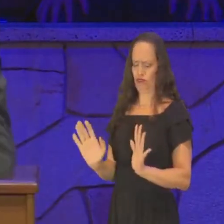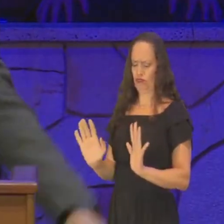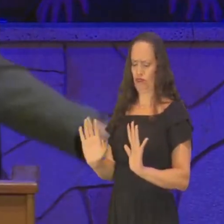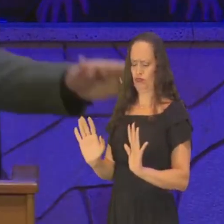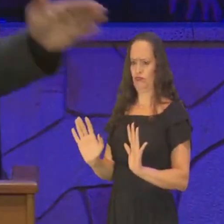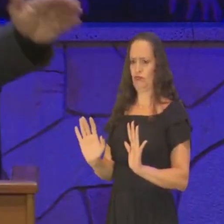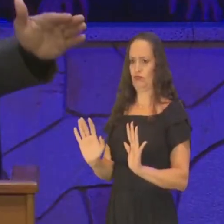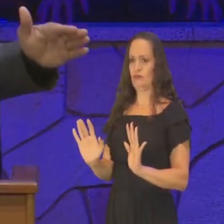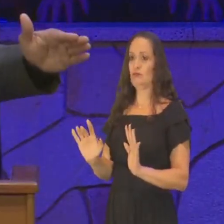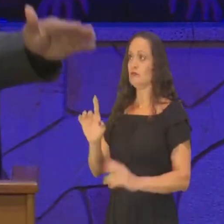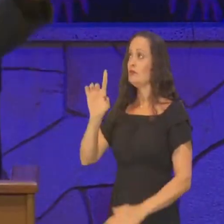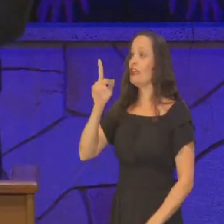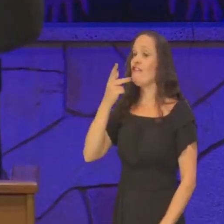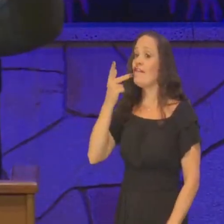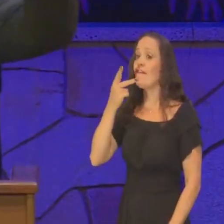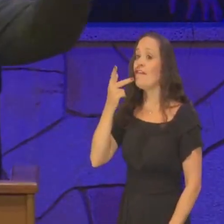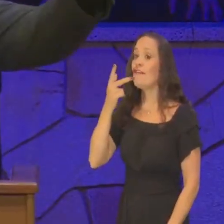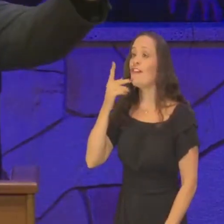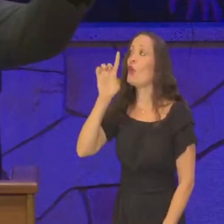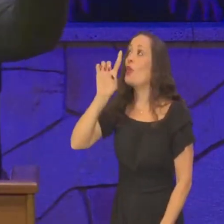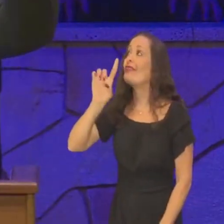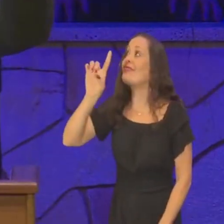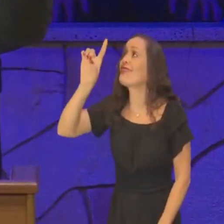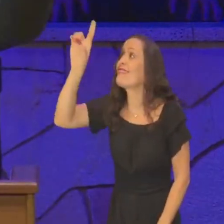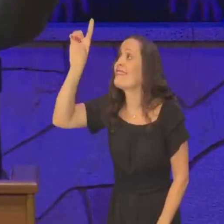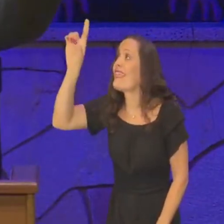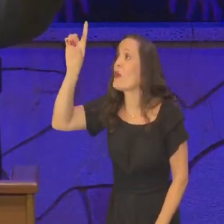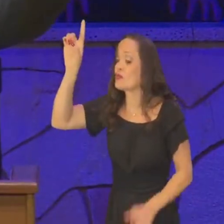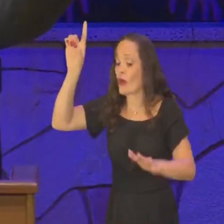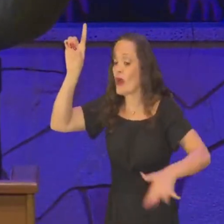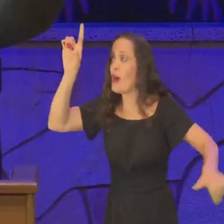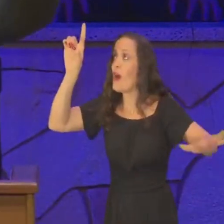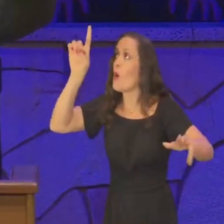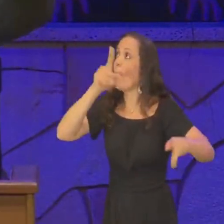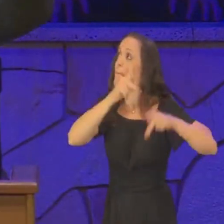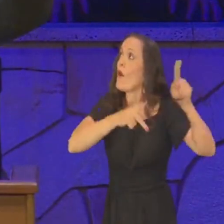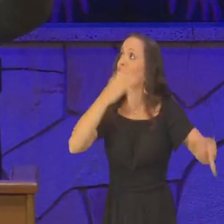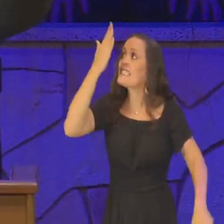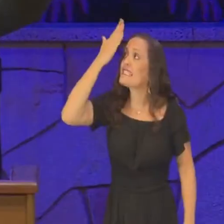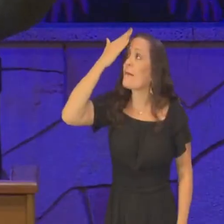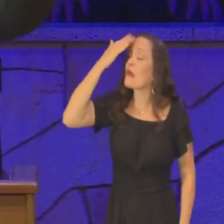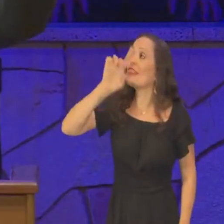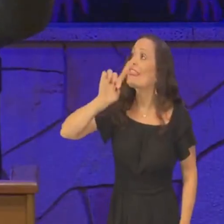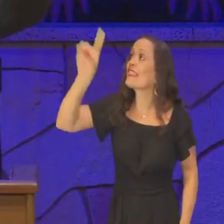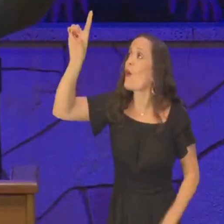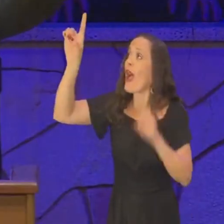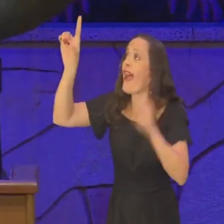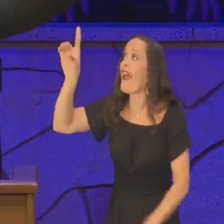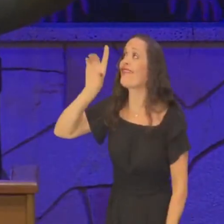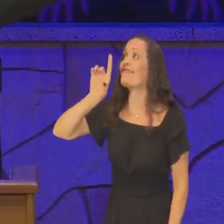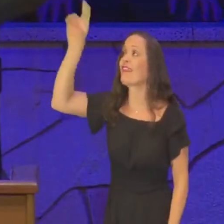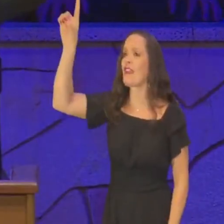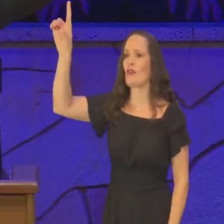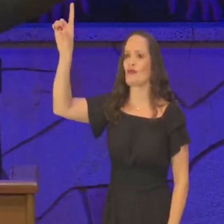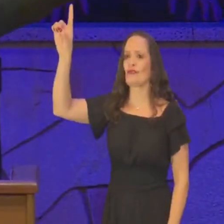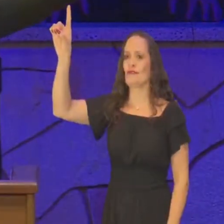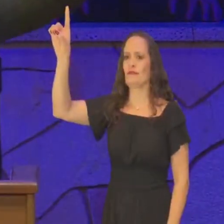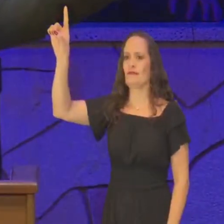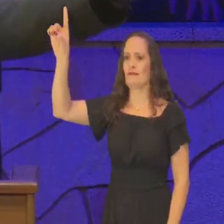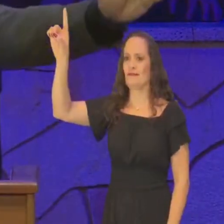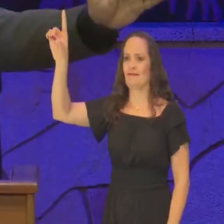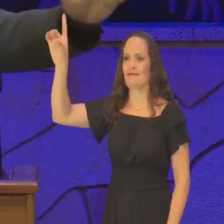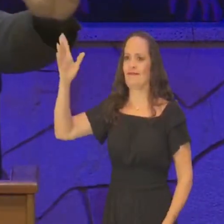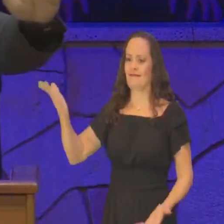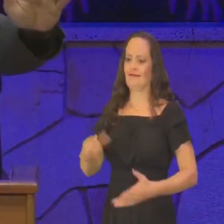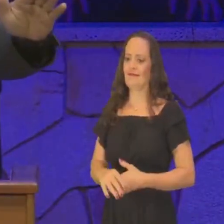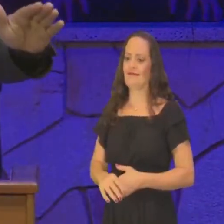Ele está dizendo, e disse claramente, que se fique sabendo hoje que tu és Deus em Israel. E quem eu sou? Ele